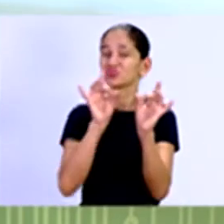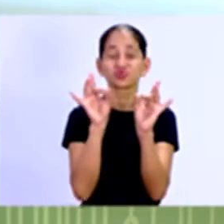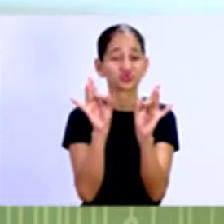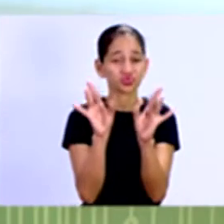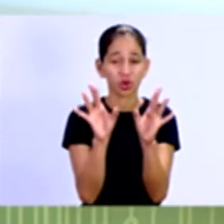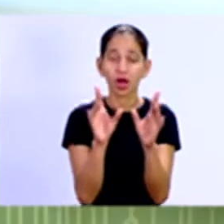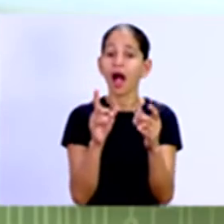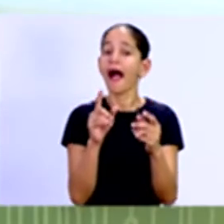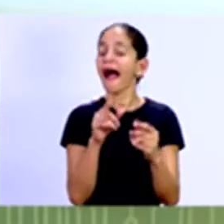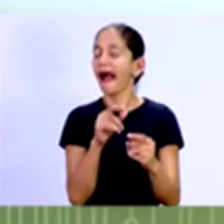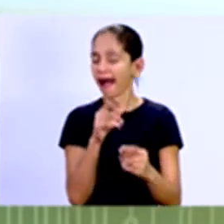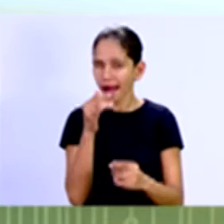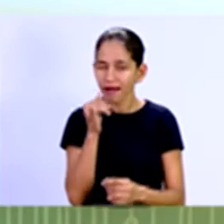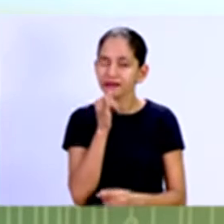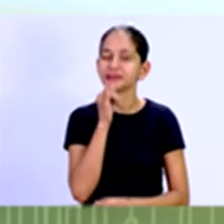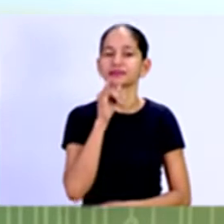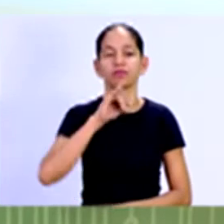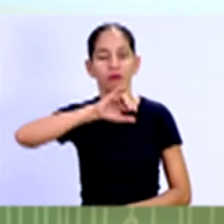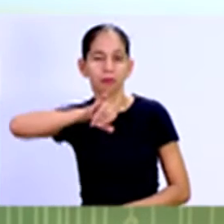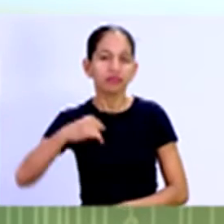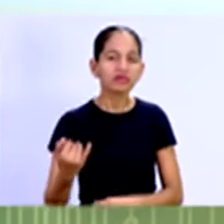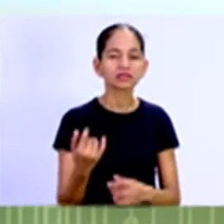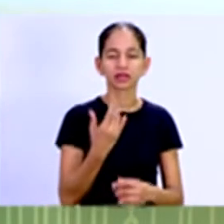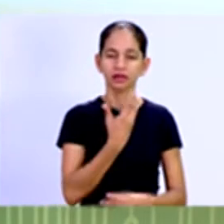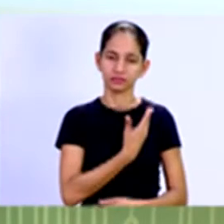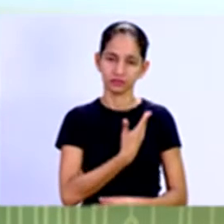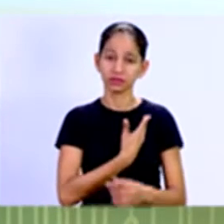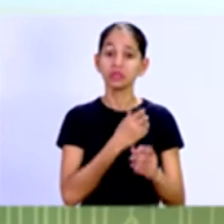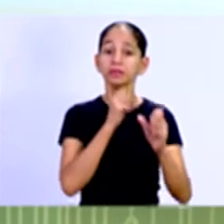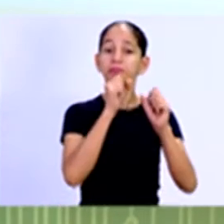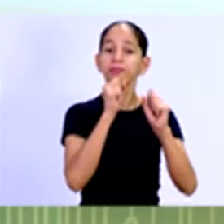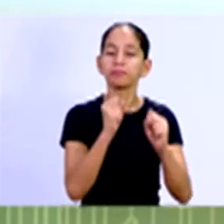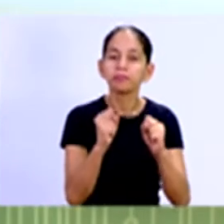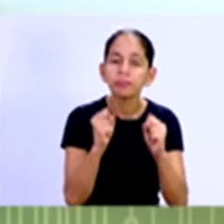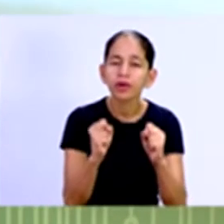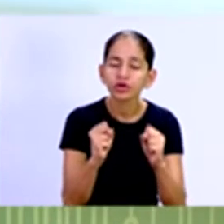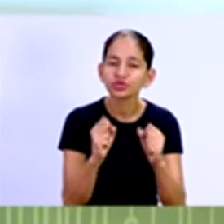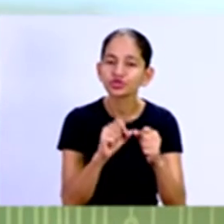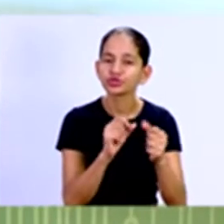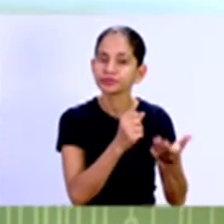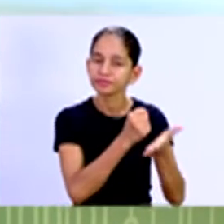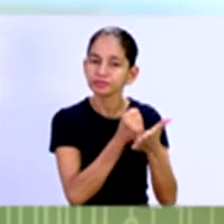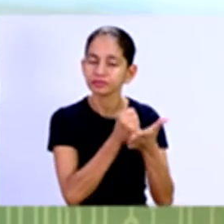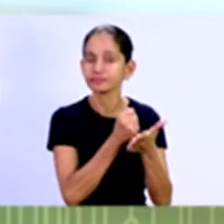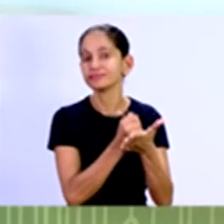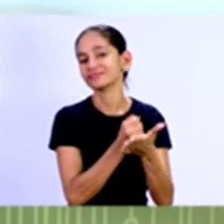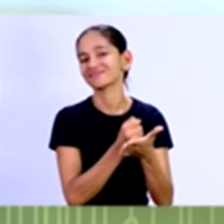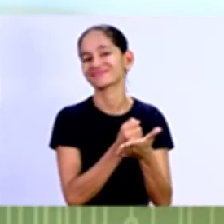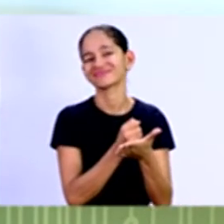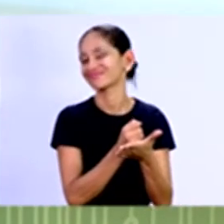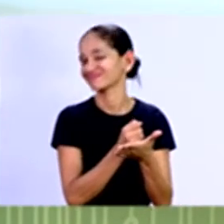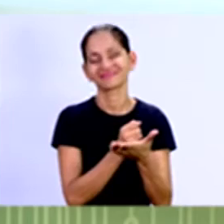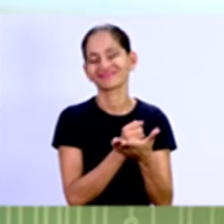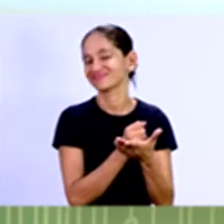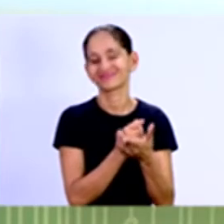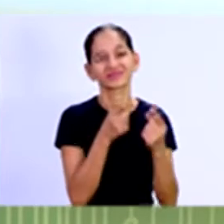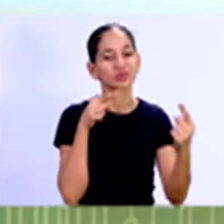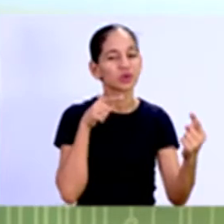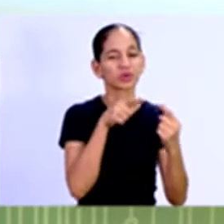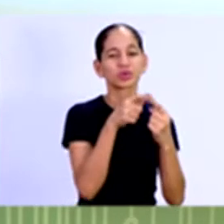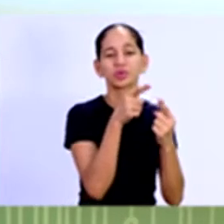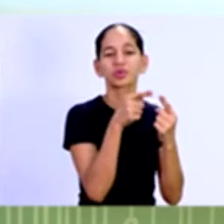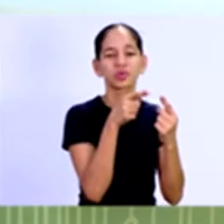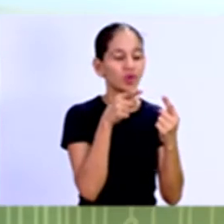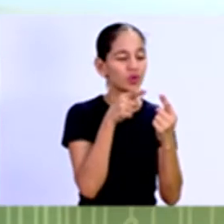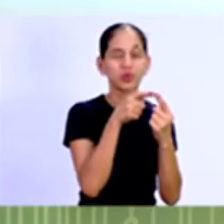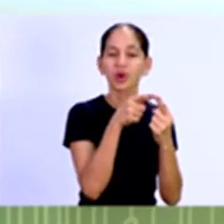ele pode me oferecer isso ou pode me oferecer aquilo. Não, vou manter essa amizade porque a minha finalidade é outra. Não, a finalidade da